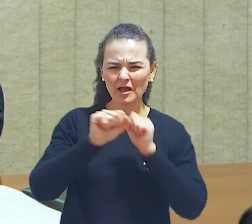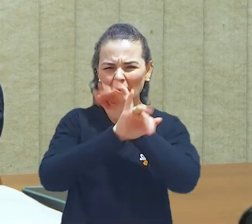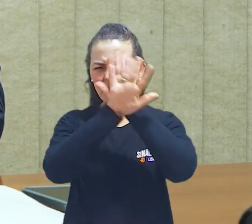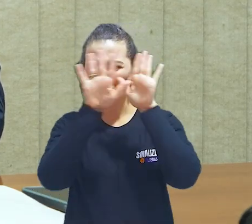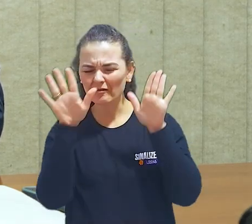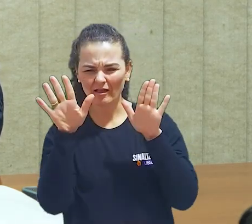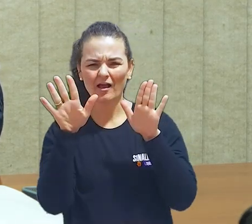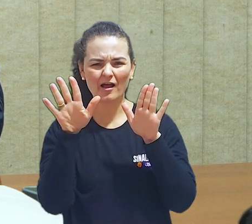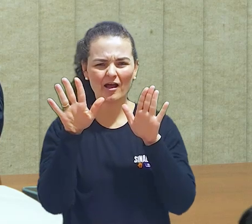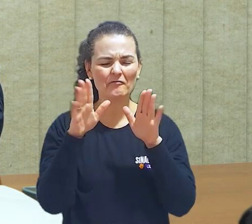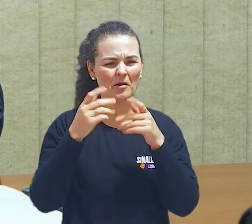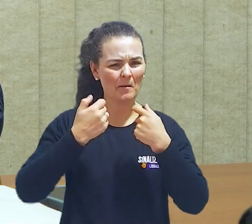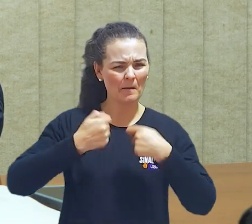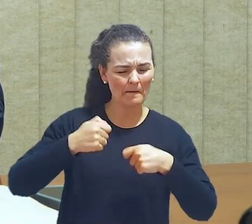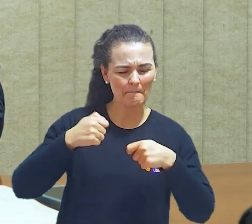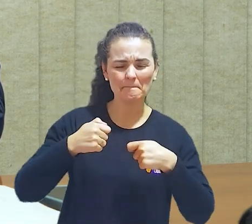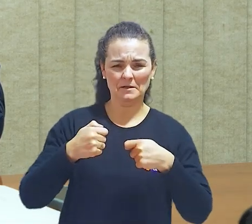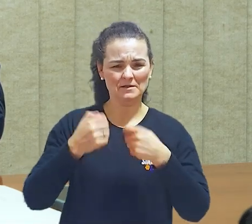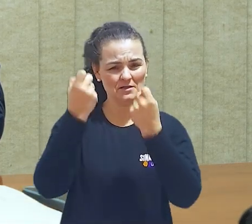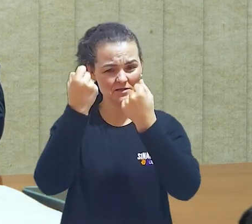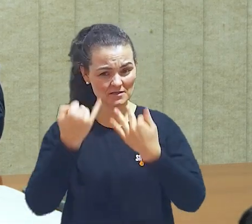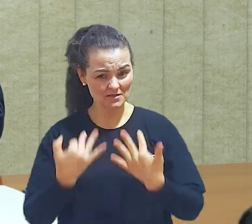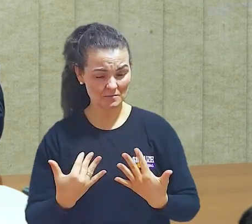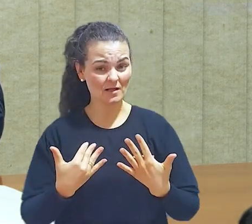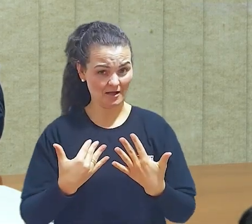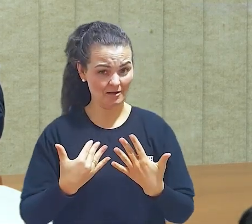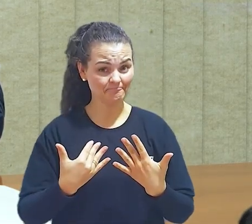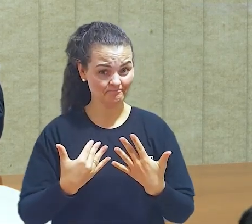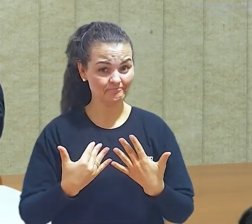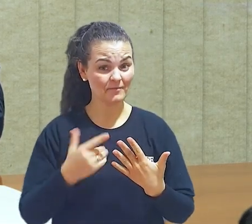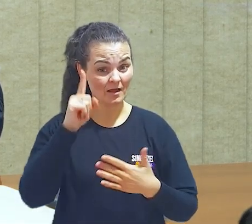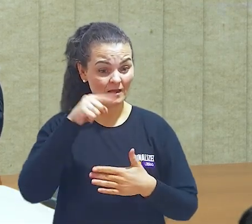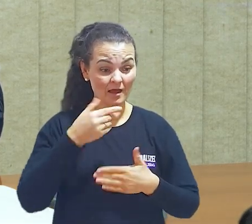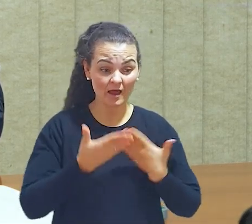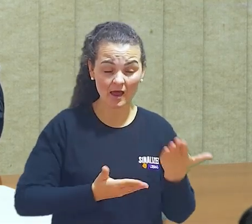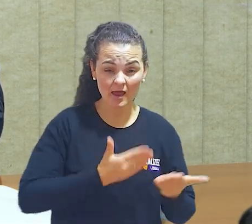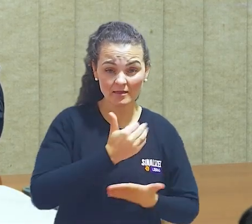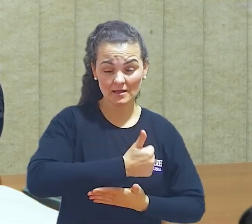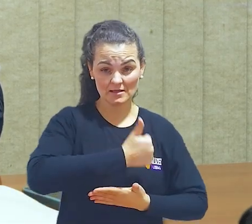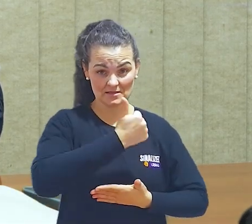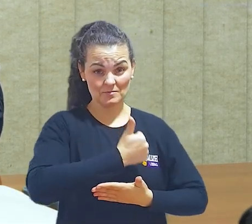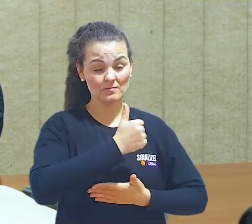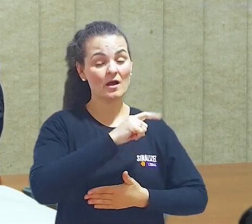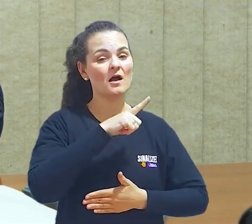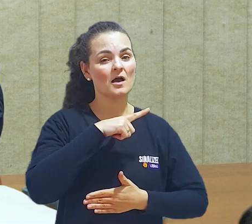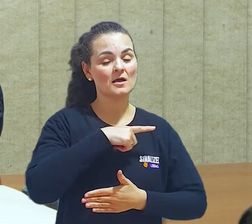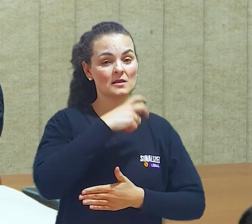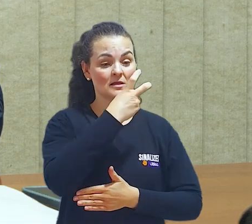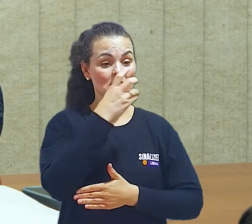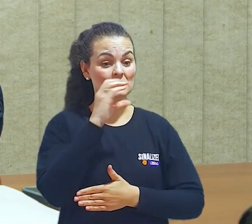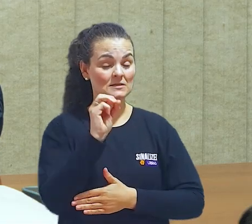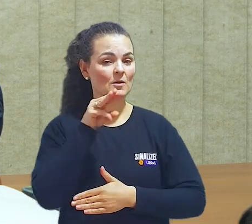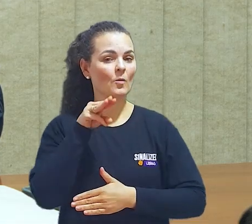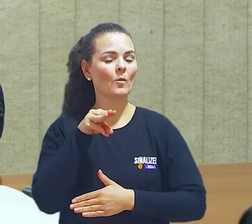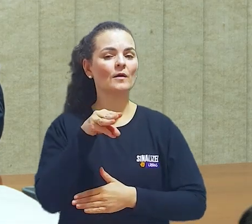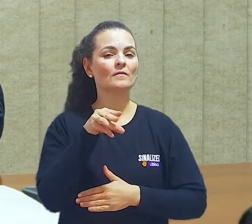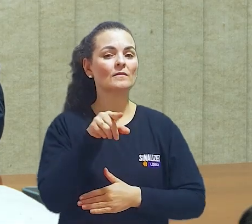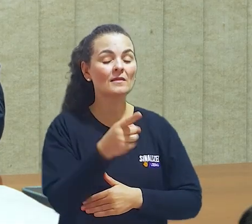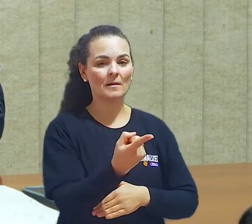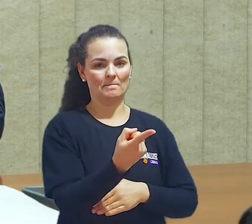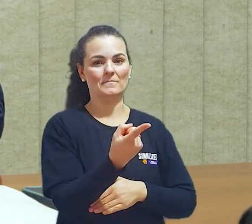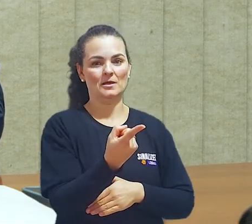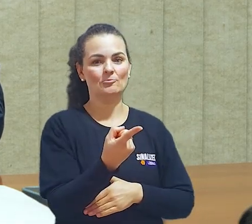o gargalo do atendimento da atenção primária em Jaraguá do Sul. Nós temos conhecimento de mais de 50 mil procedimentos sendo